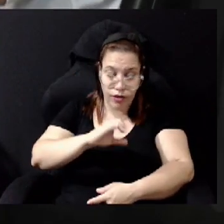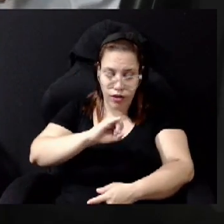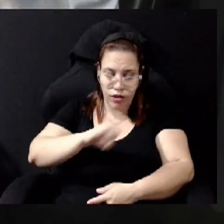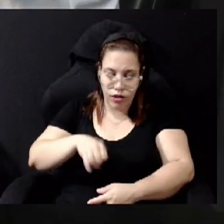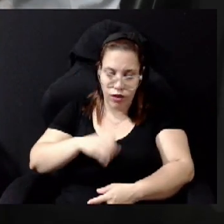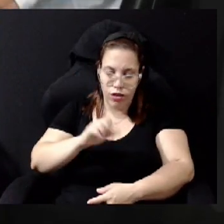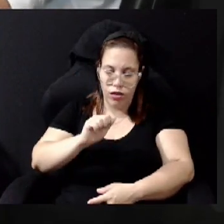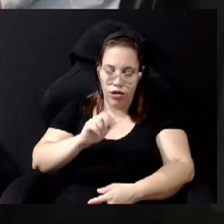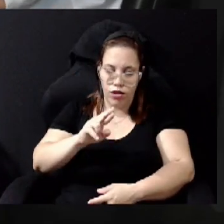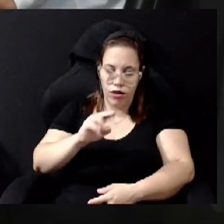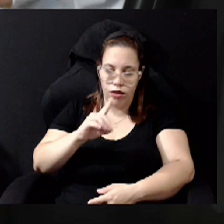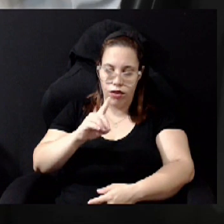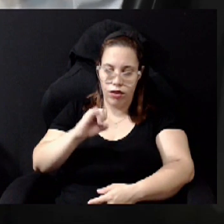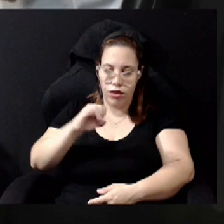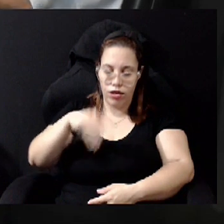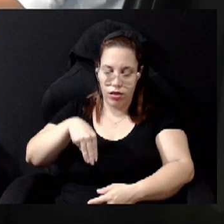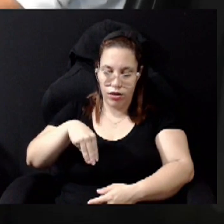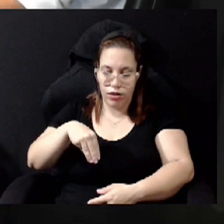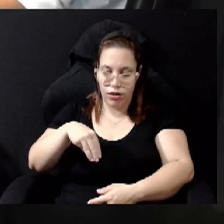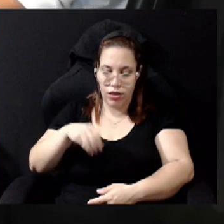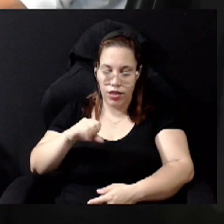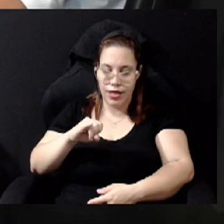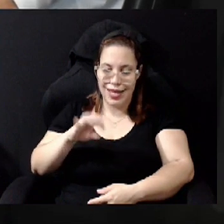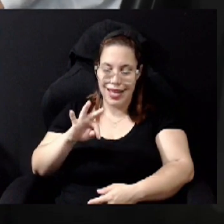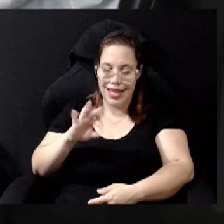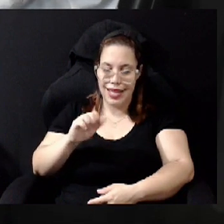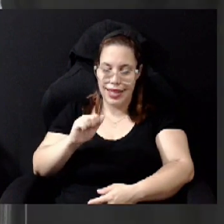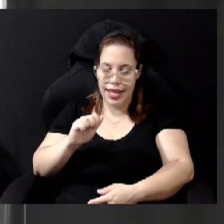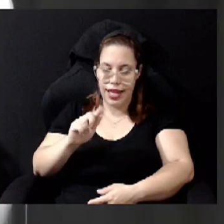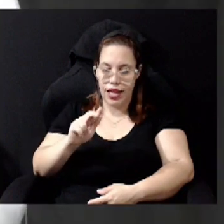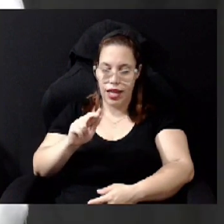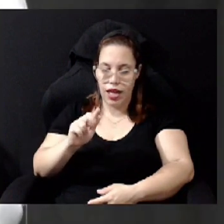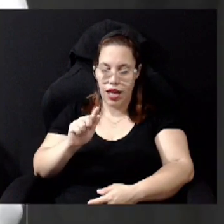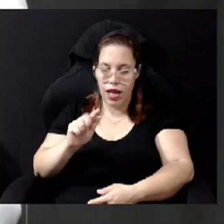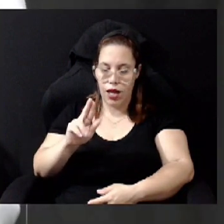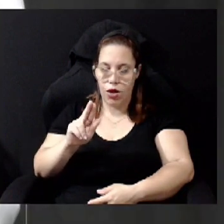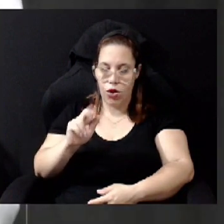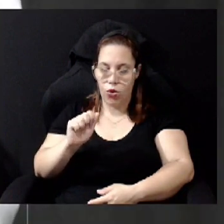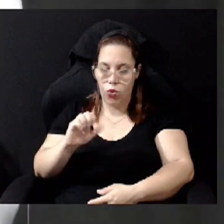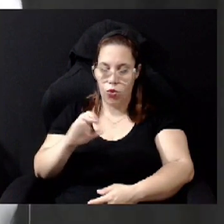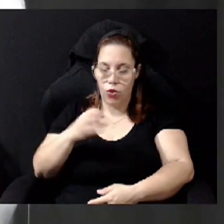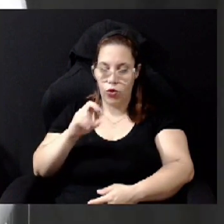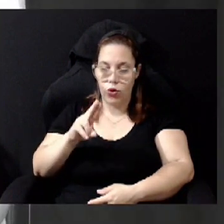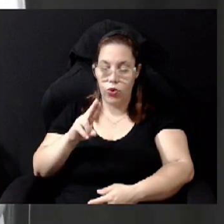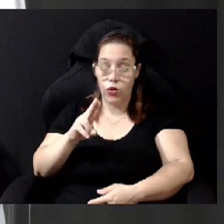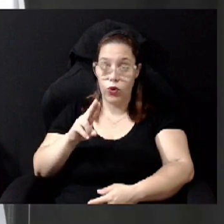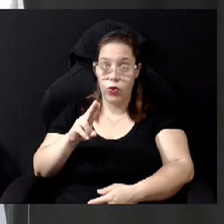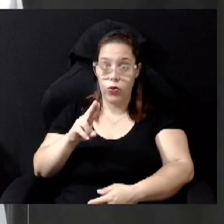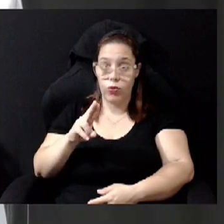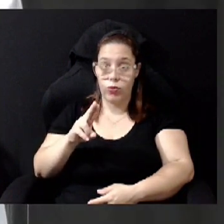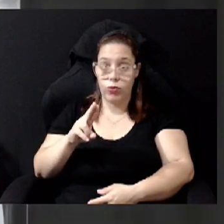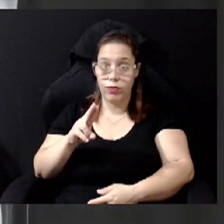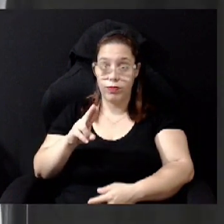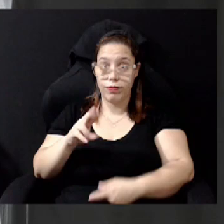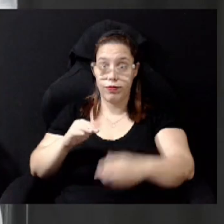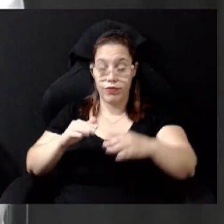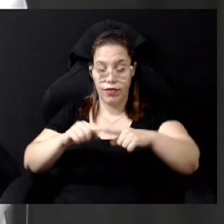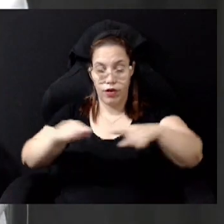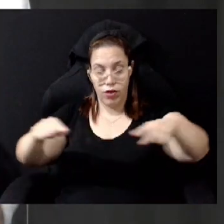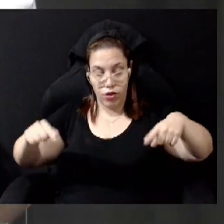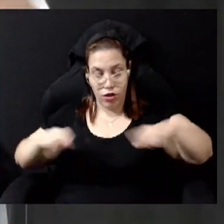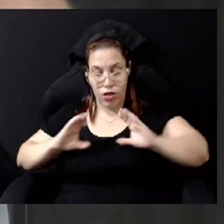lugares mais carentes da região metropolitana de Campinas, foi colocado um oásis no meio daquela comunidade.